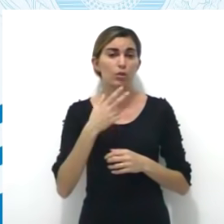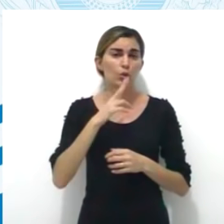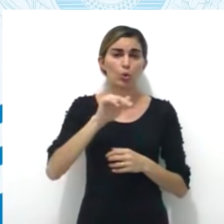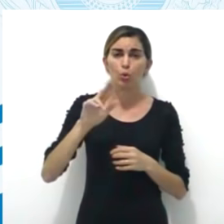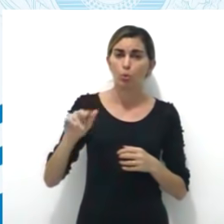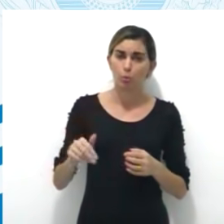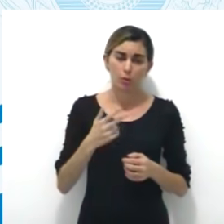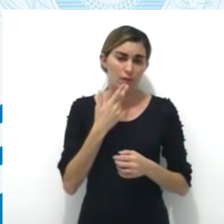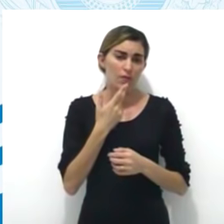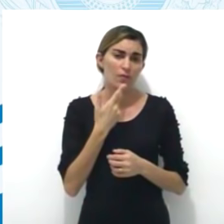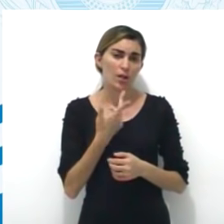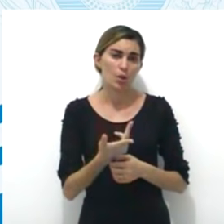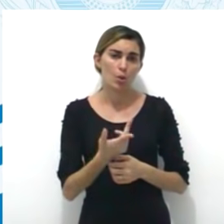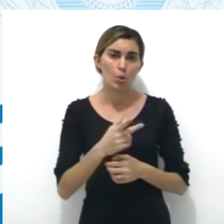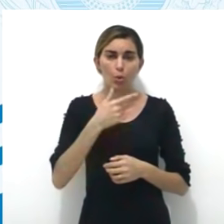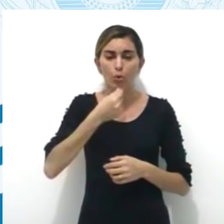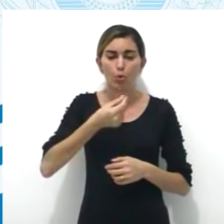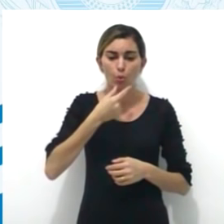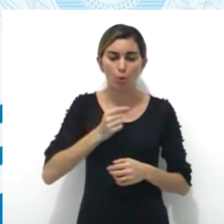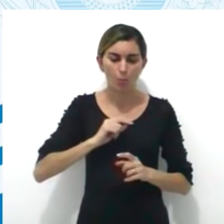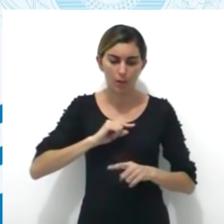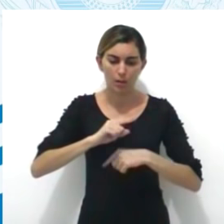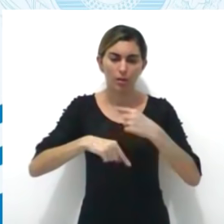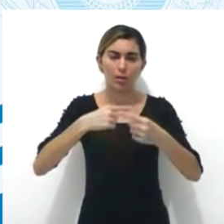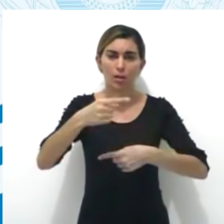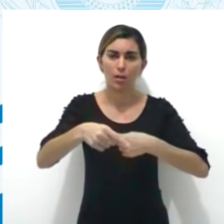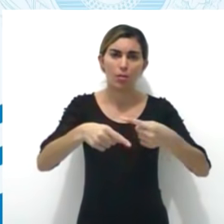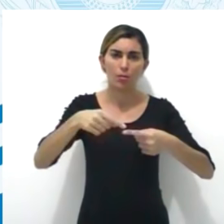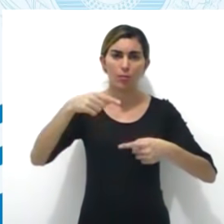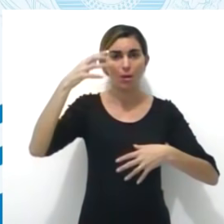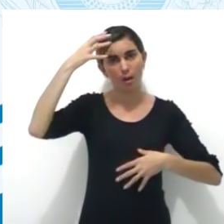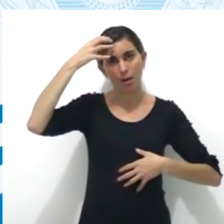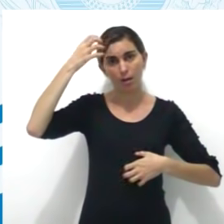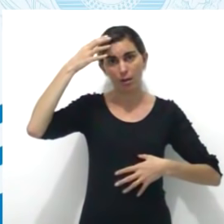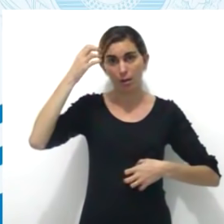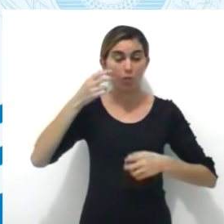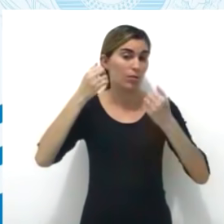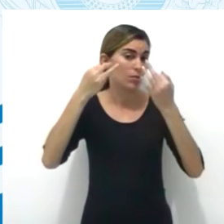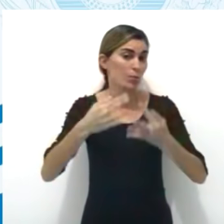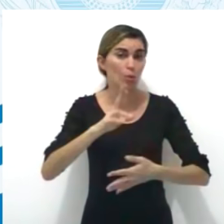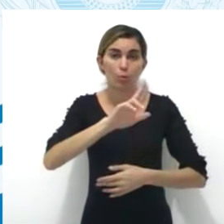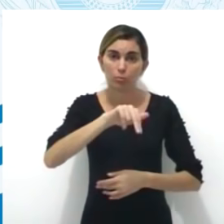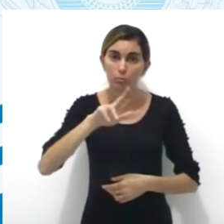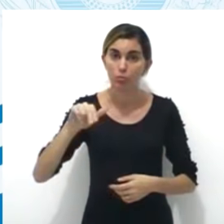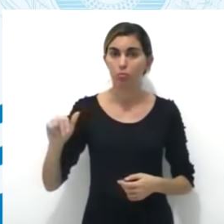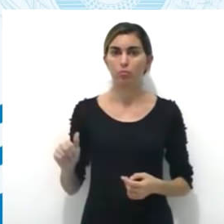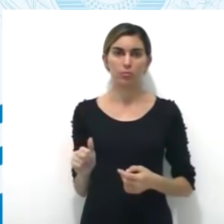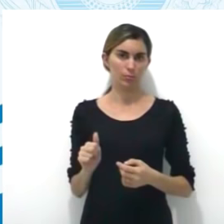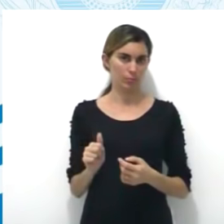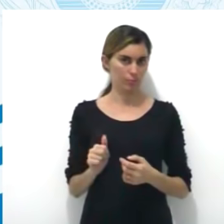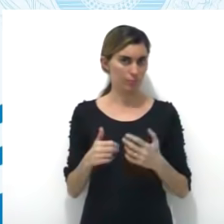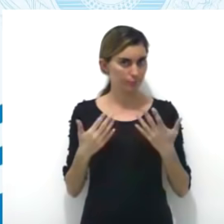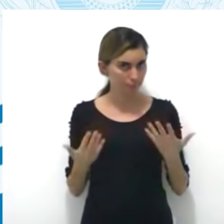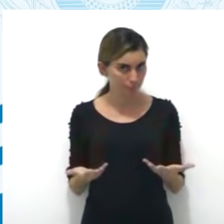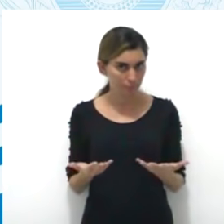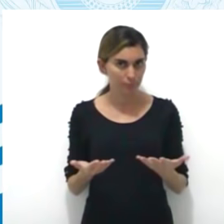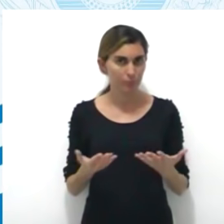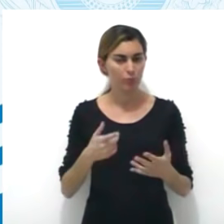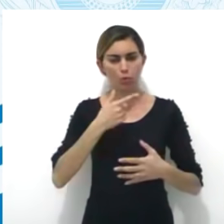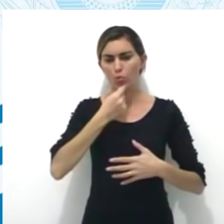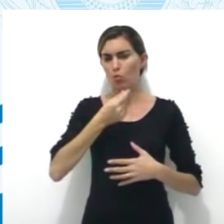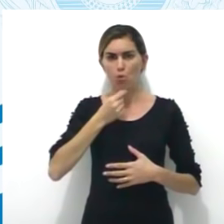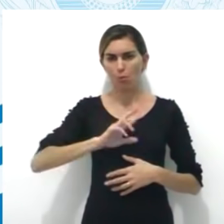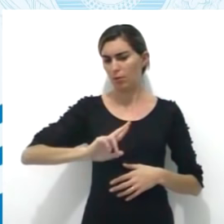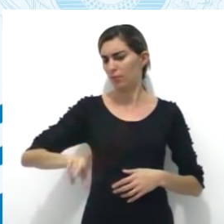seguinte, em nenhum momento que o homem descendeu do macaco. Não é isso?